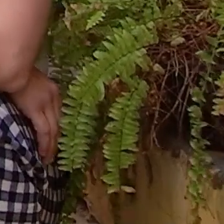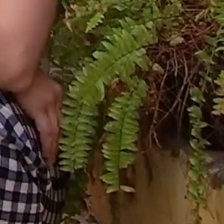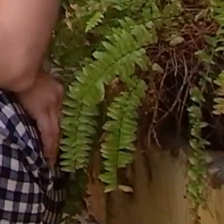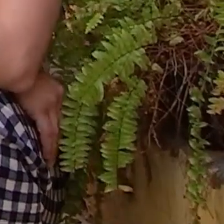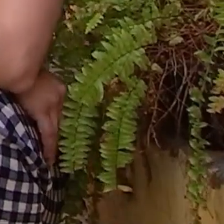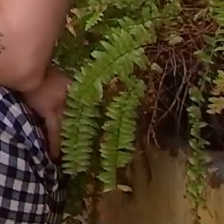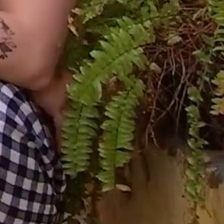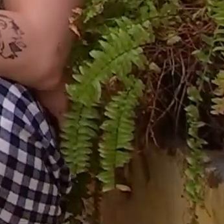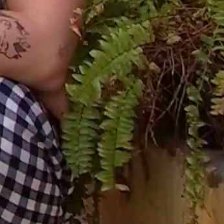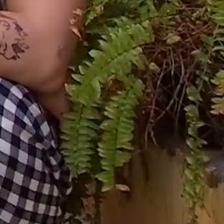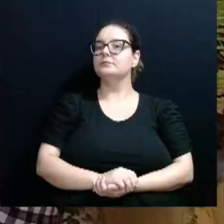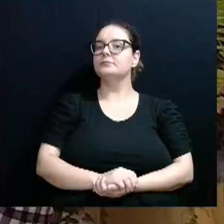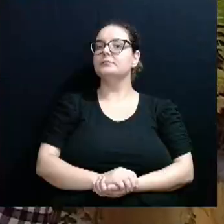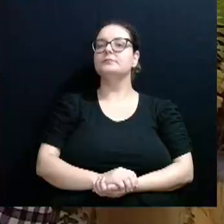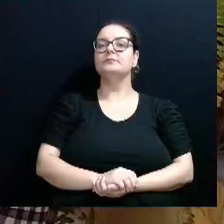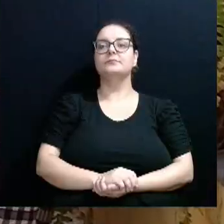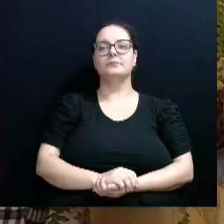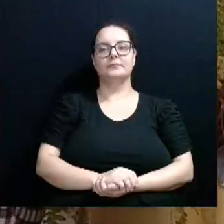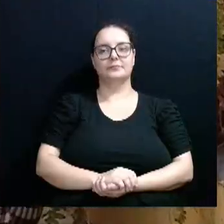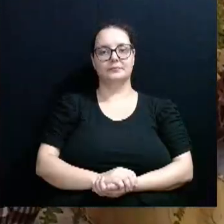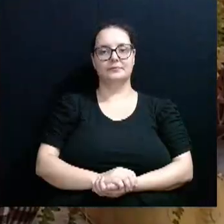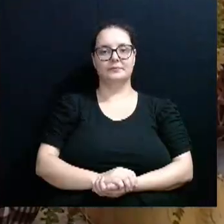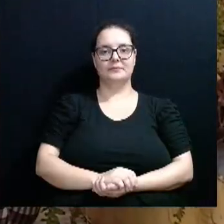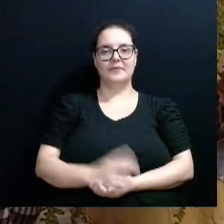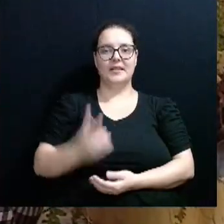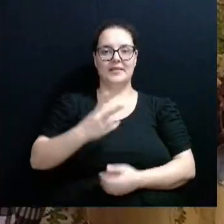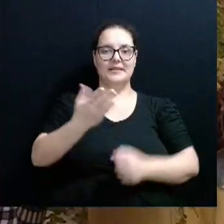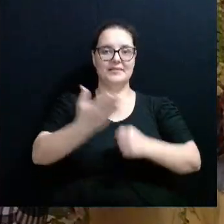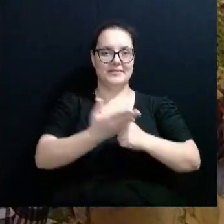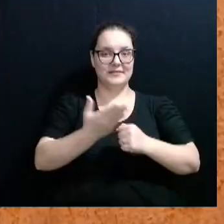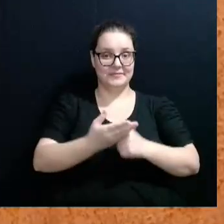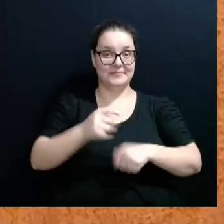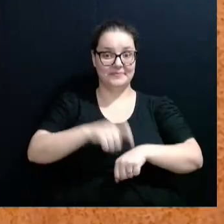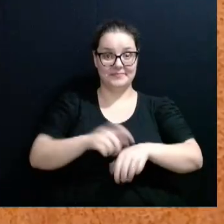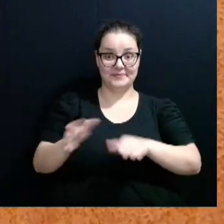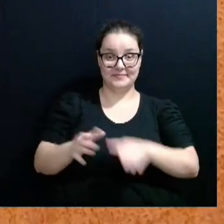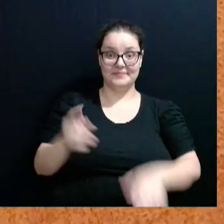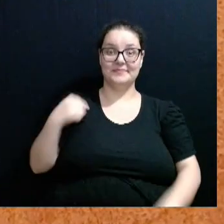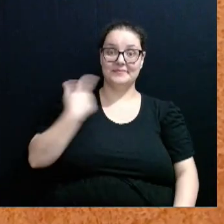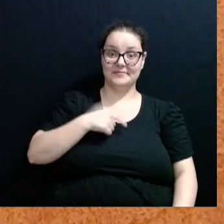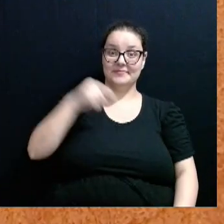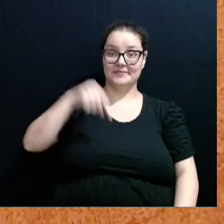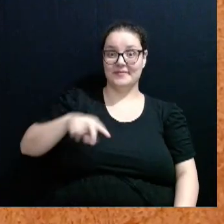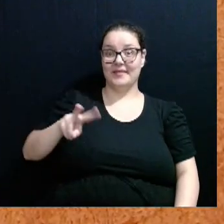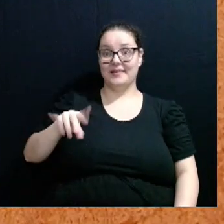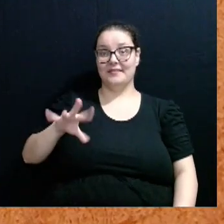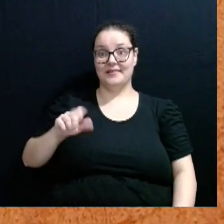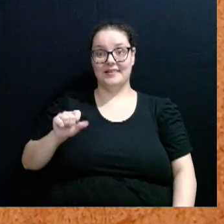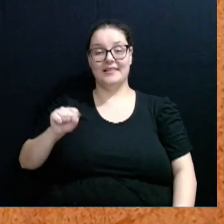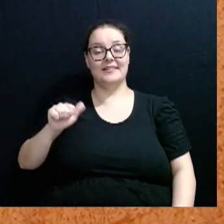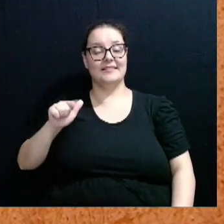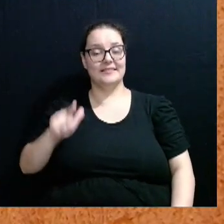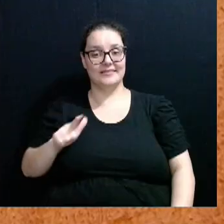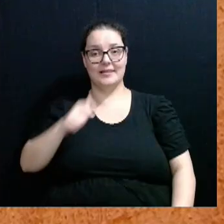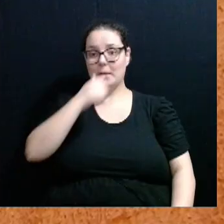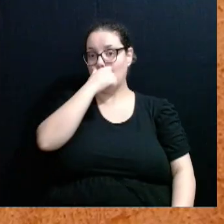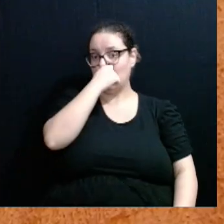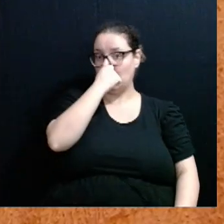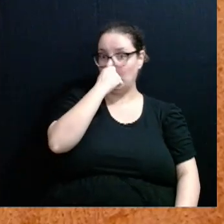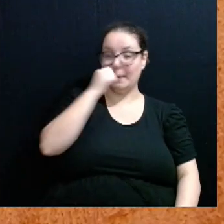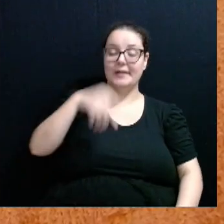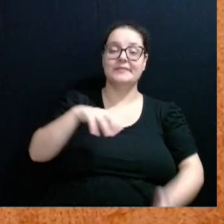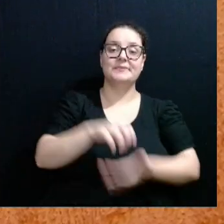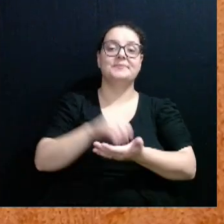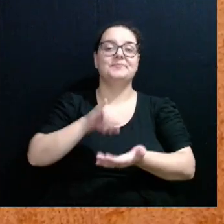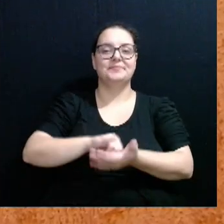E neste segundo bloco do Mãos Solidárias, a gente veio aqui na Vila Sal, que fica bem no centro de Campinas, conhecer